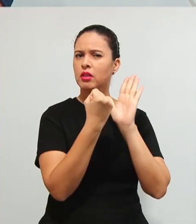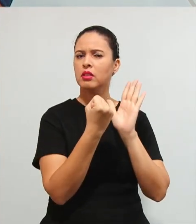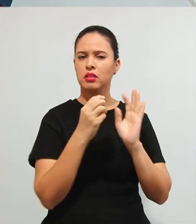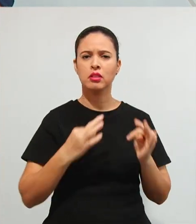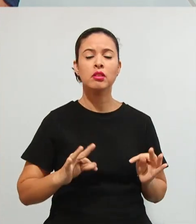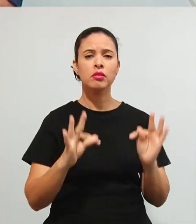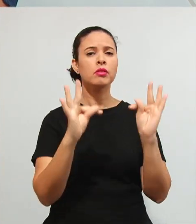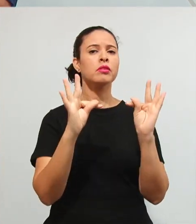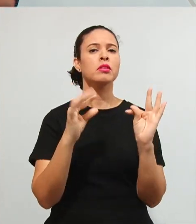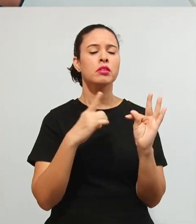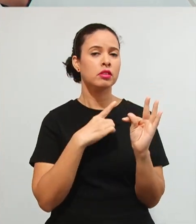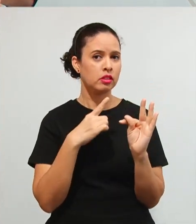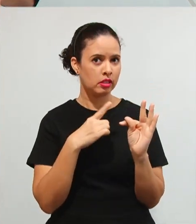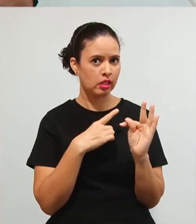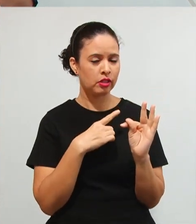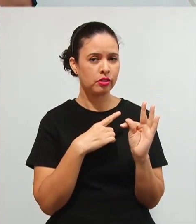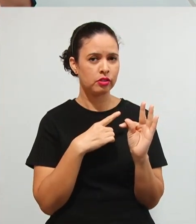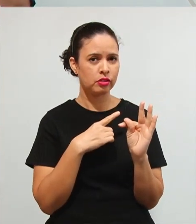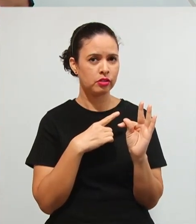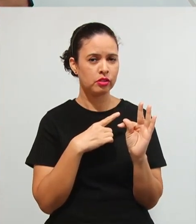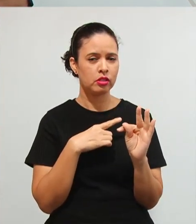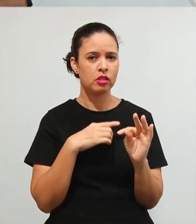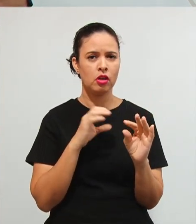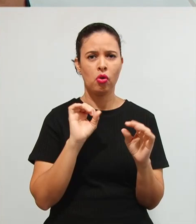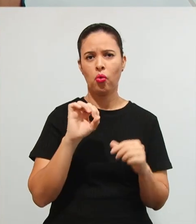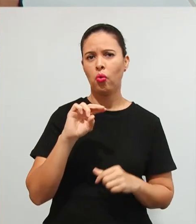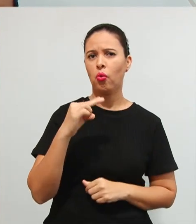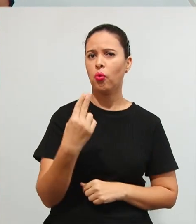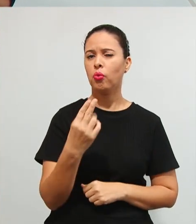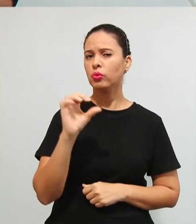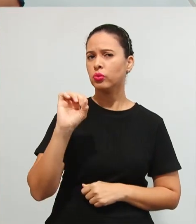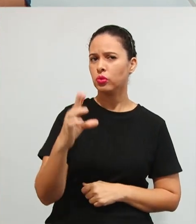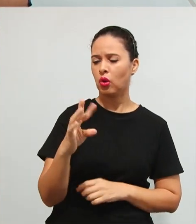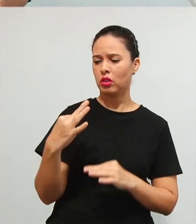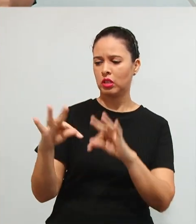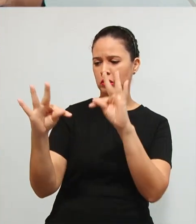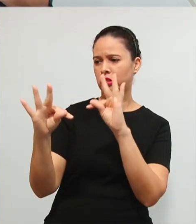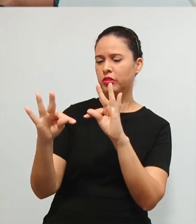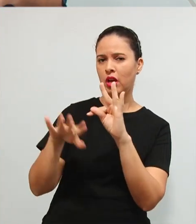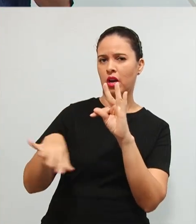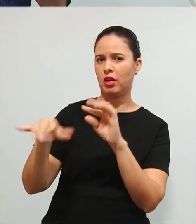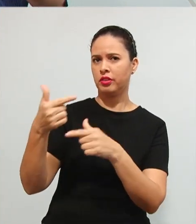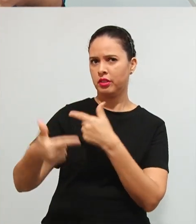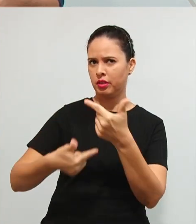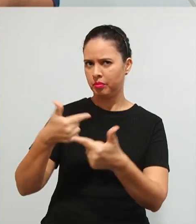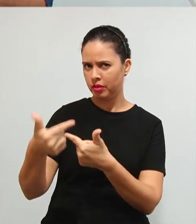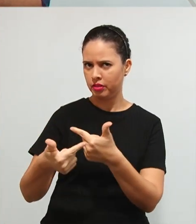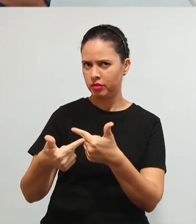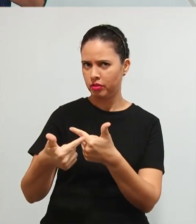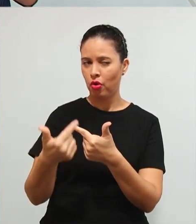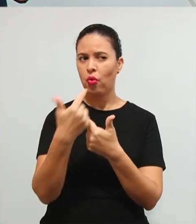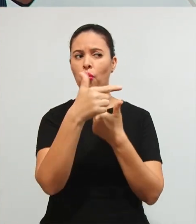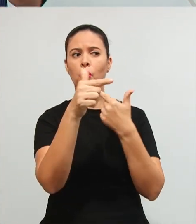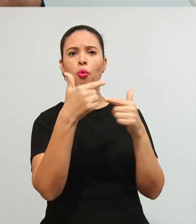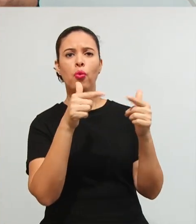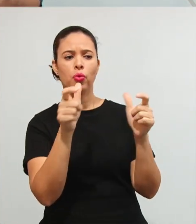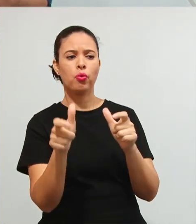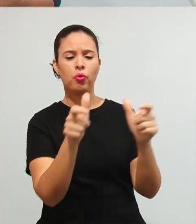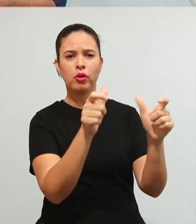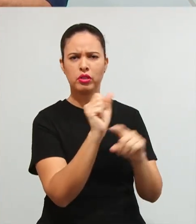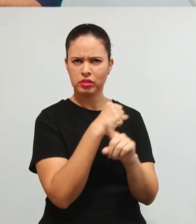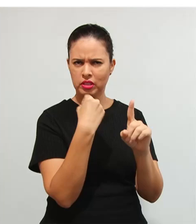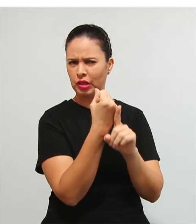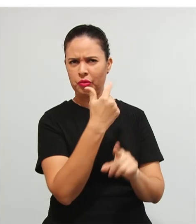tecnologia está exclusivamente empregada no meio do trabalho e não nos demais setores da sociedade, da escola em